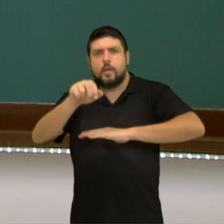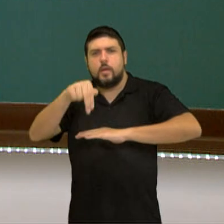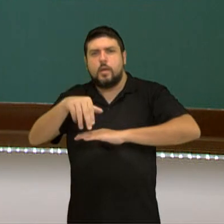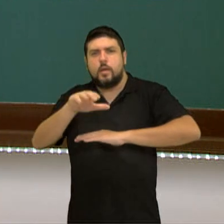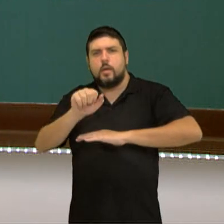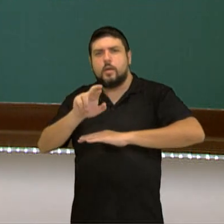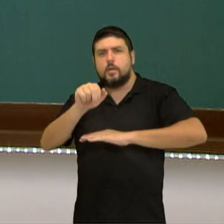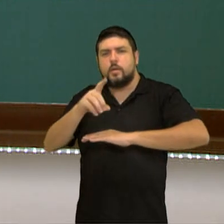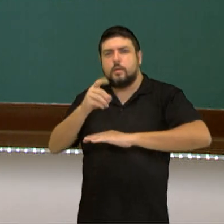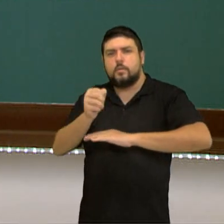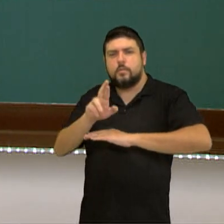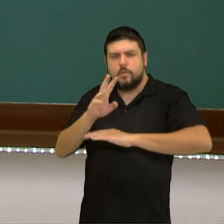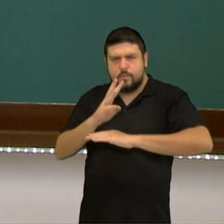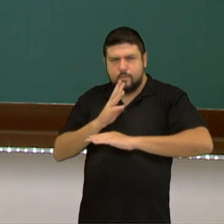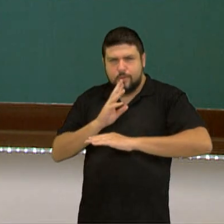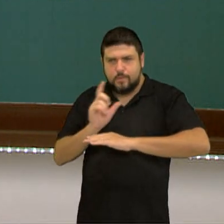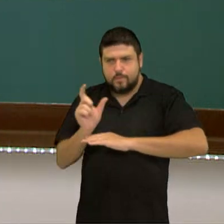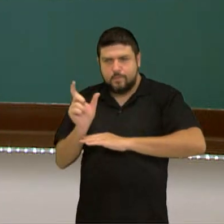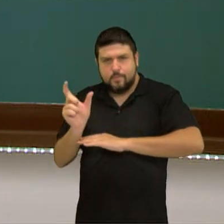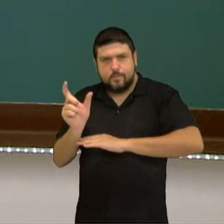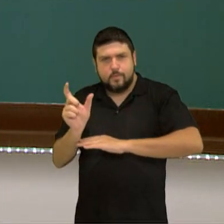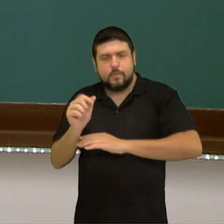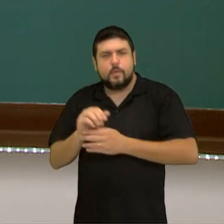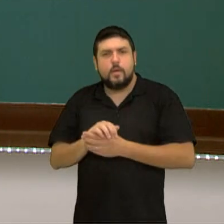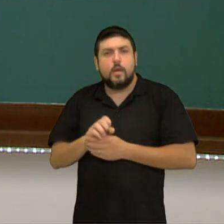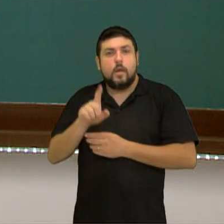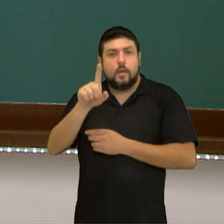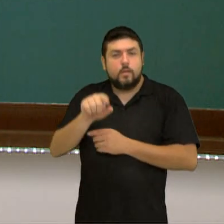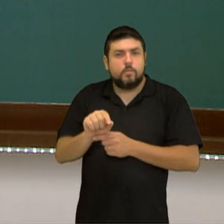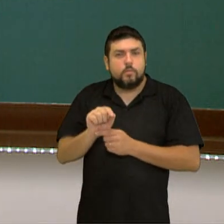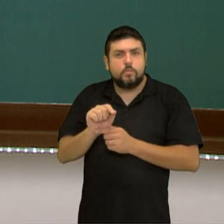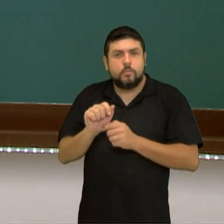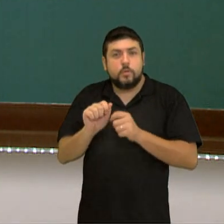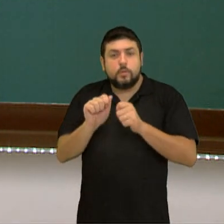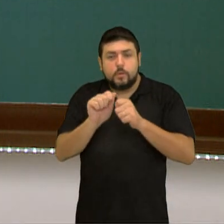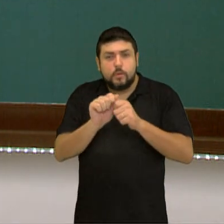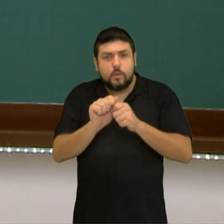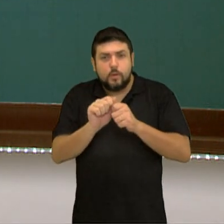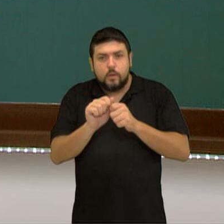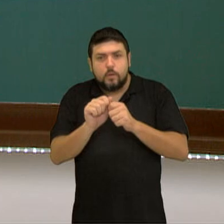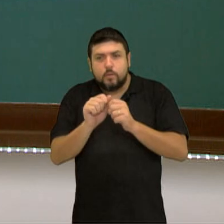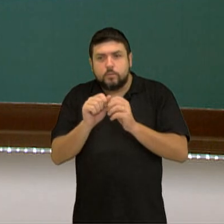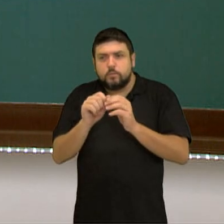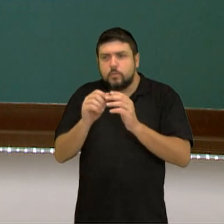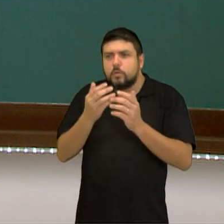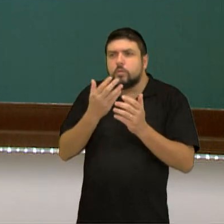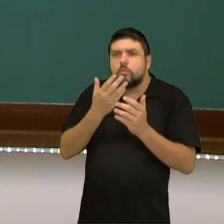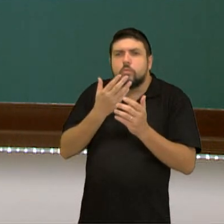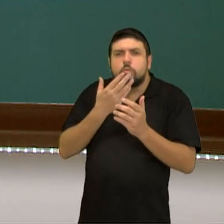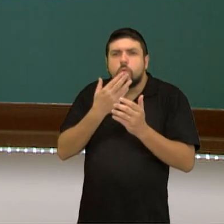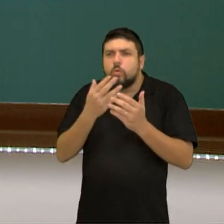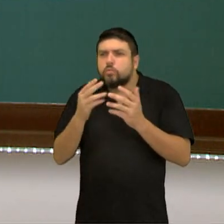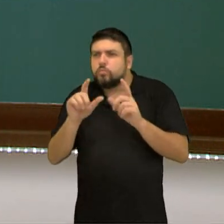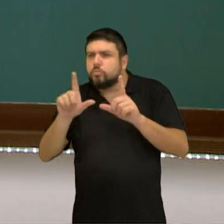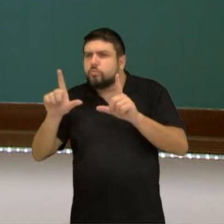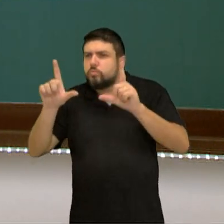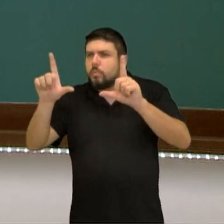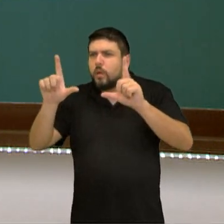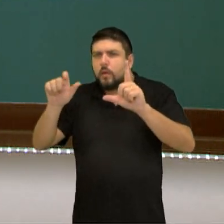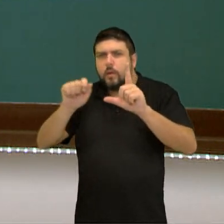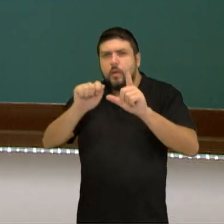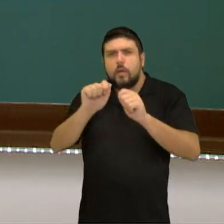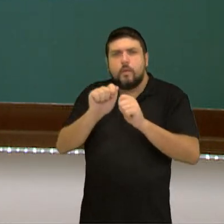não. Encarnava era aquele que dava cor às obras, né? A gente faz a